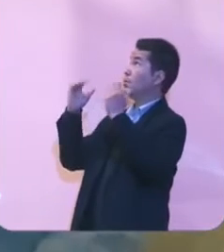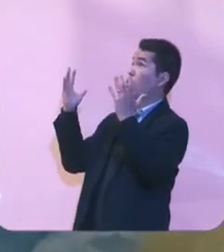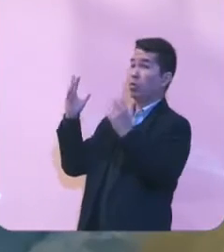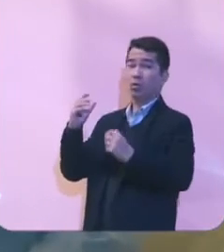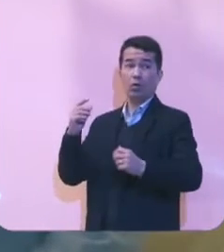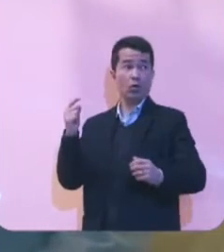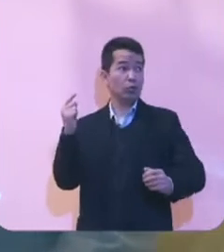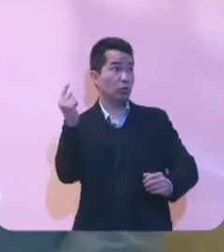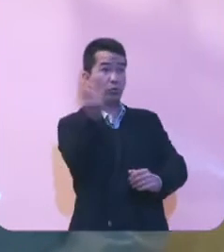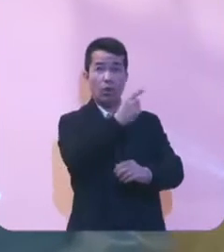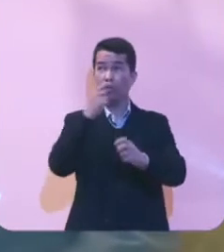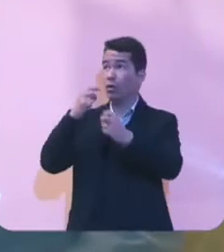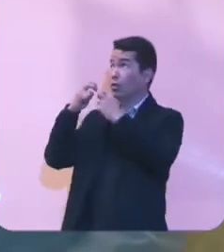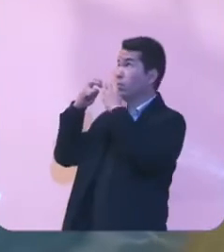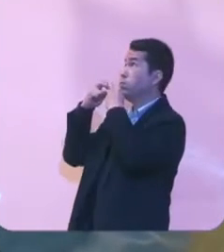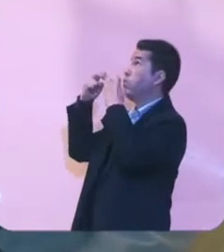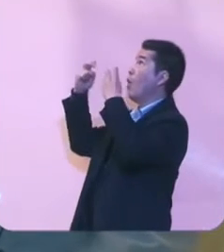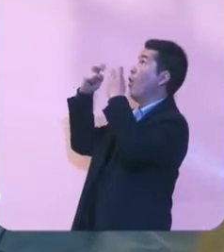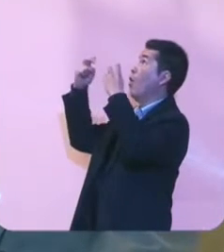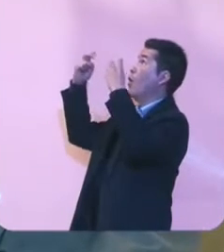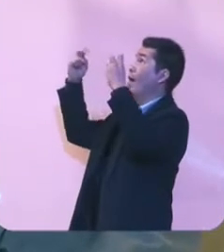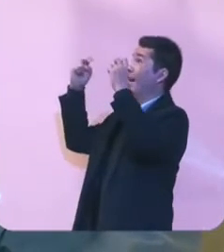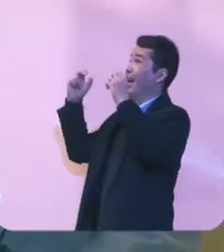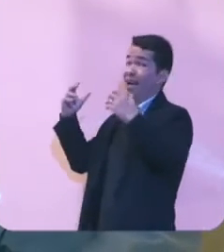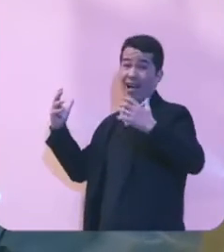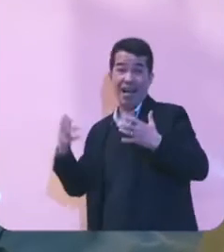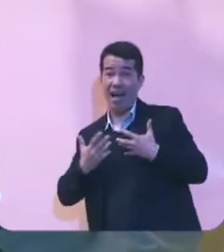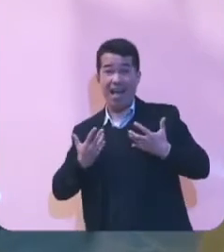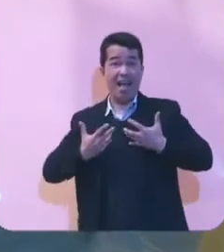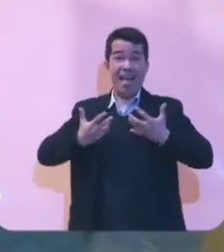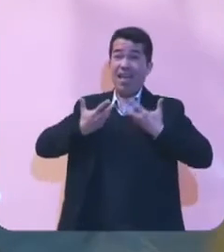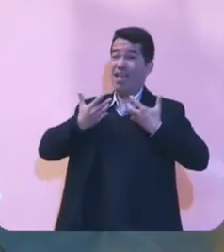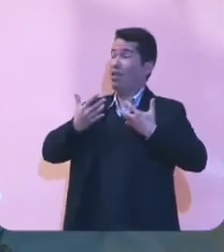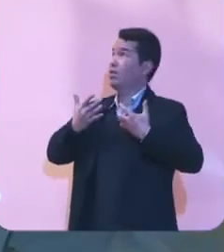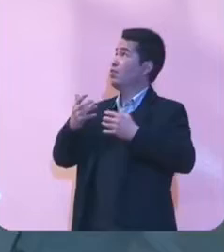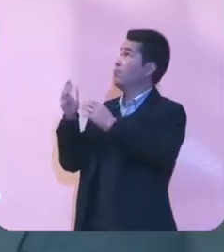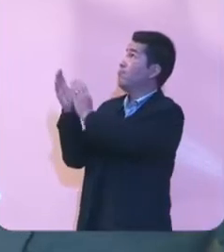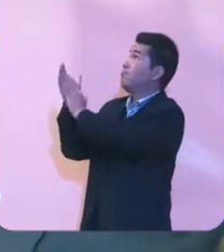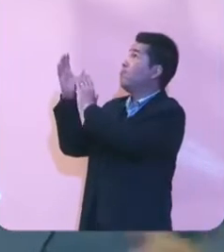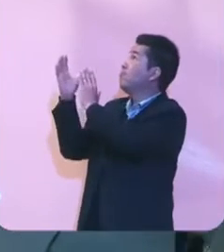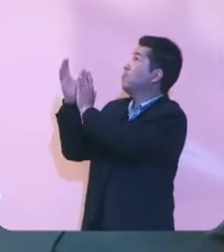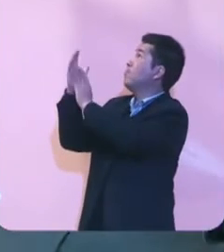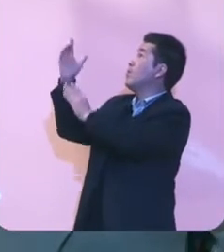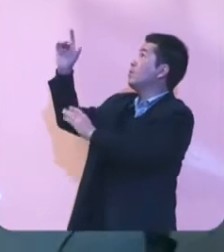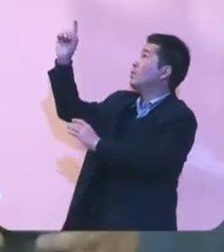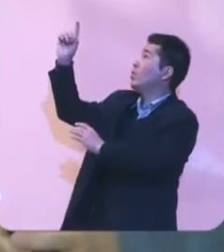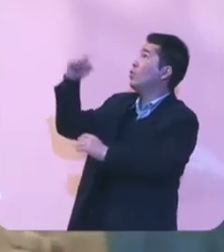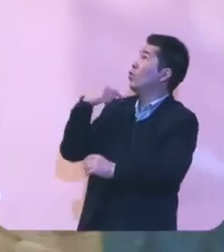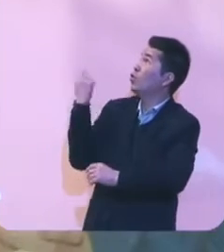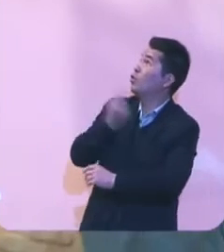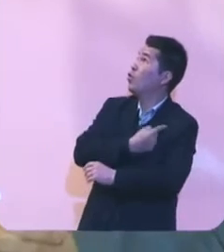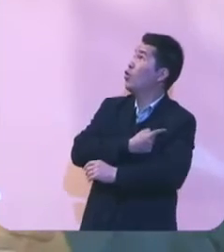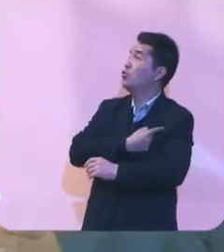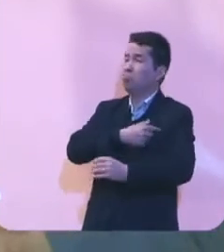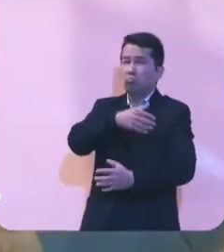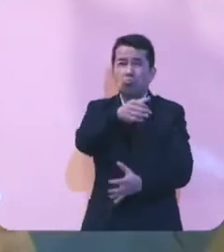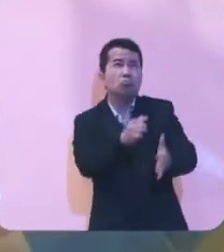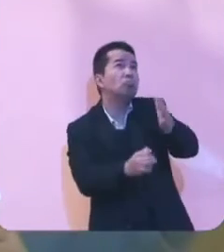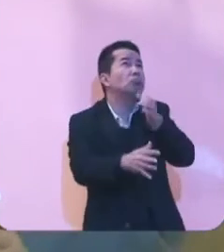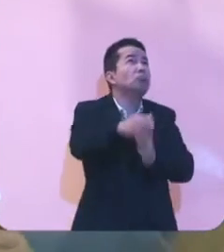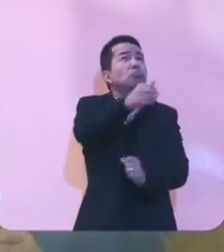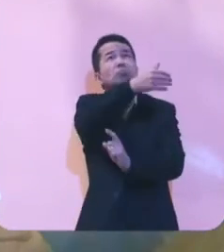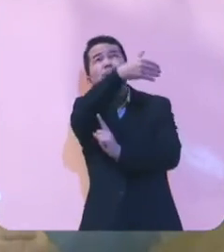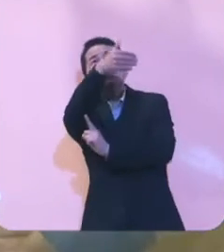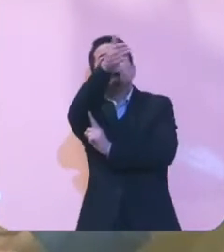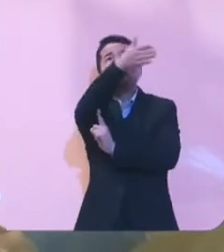de alegria pelo seu triunfo, e em louvor ao nosso Deus levantaremos as bandeiras da vitória.